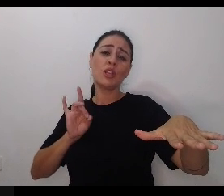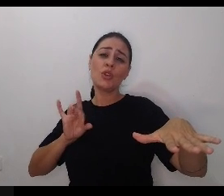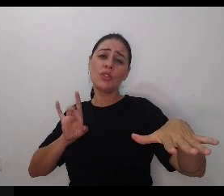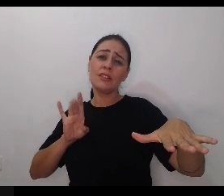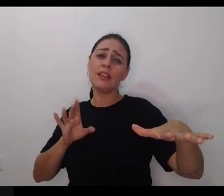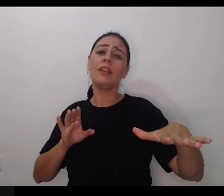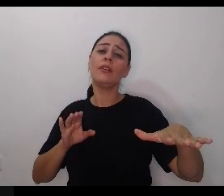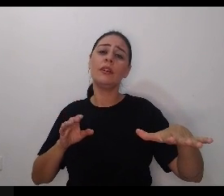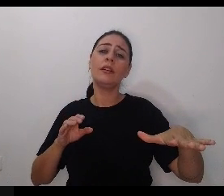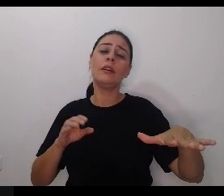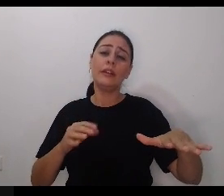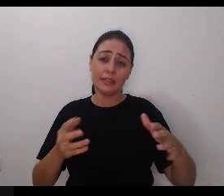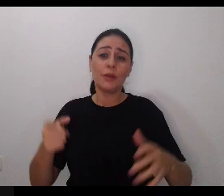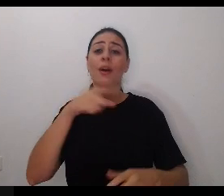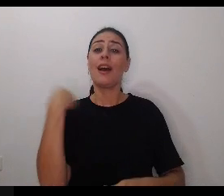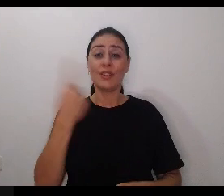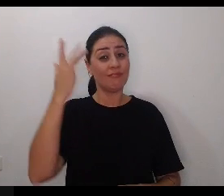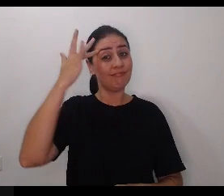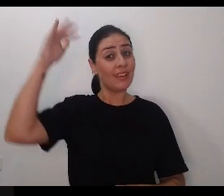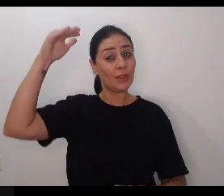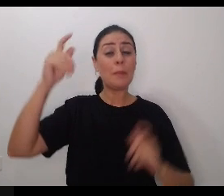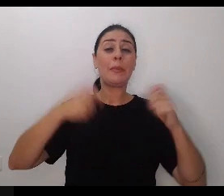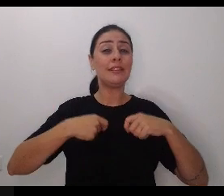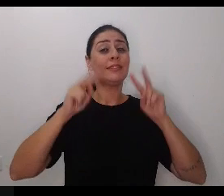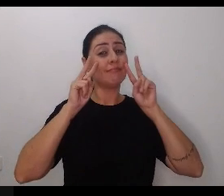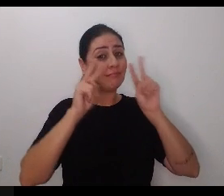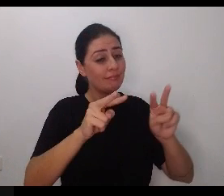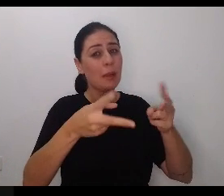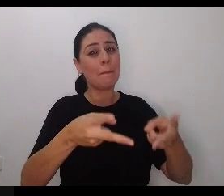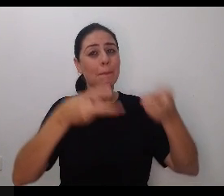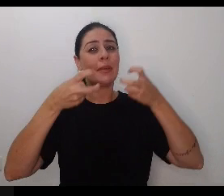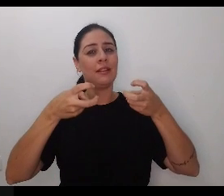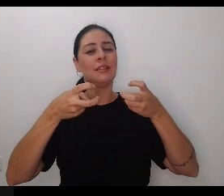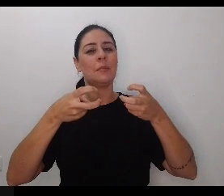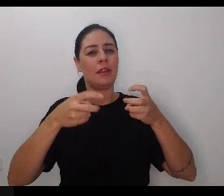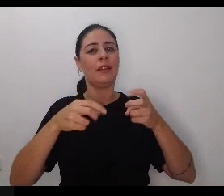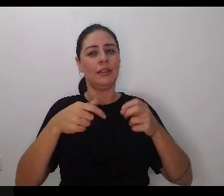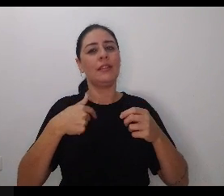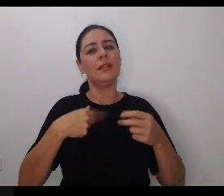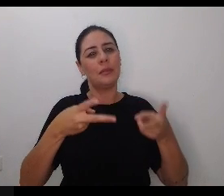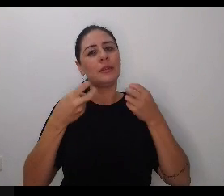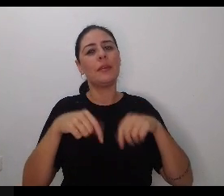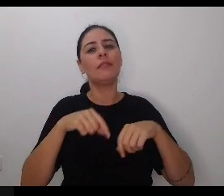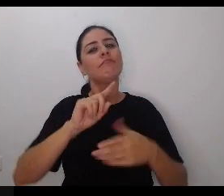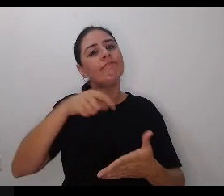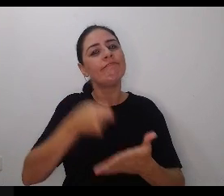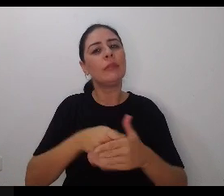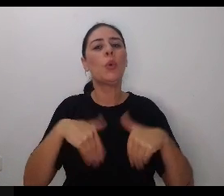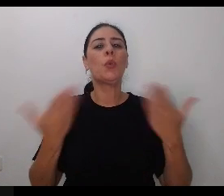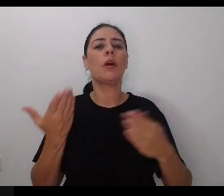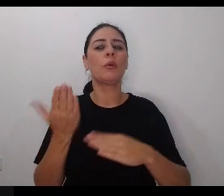alguma emoção e ela precisa da gente para observar isso e ajudar ela a perceber que isso é